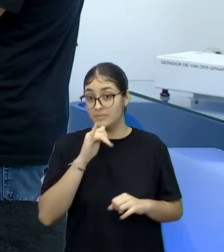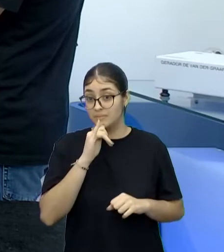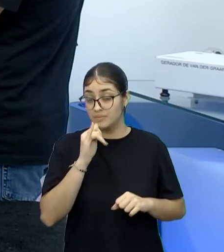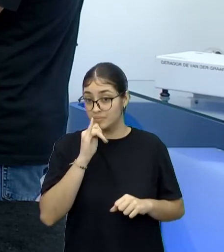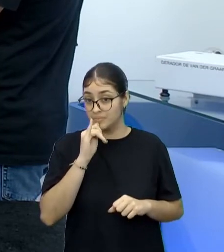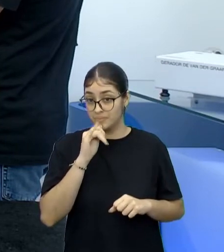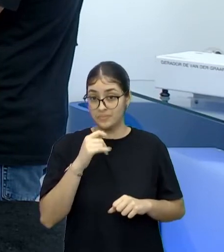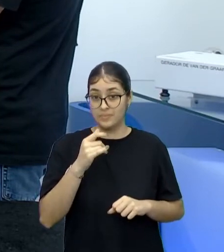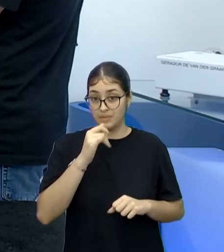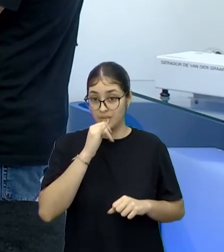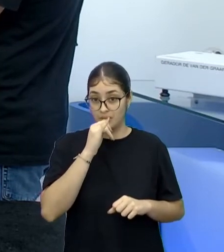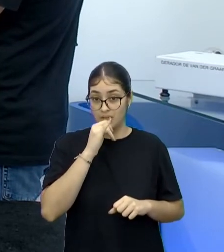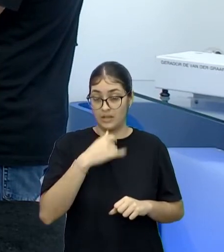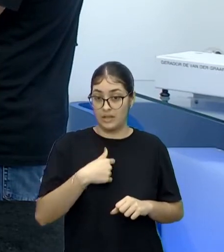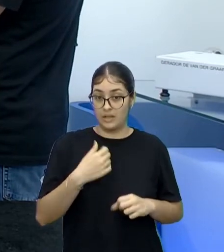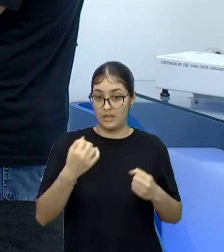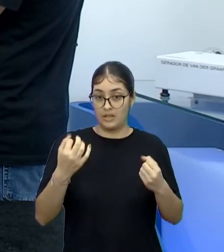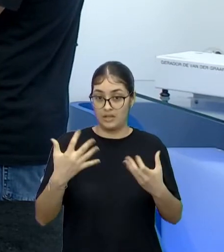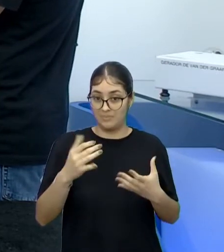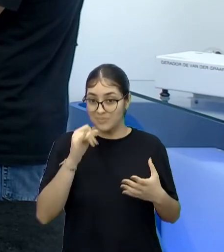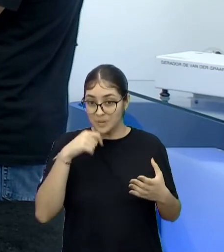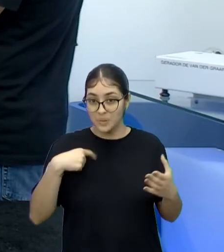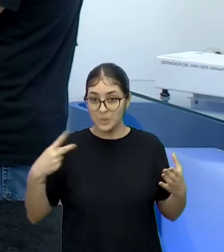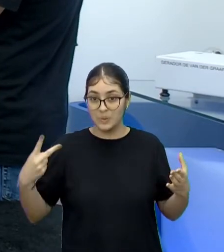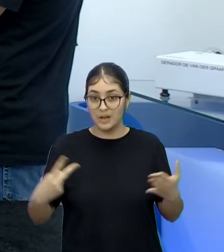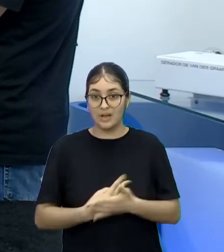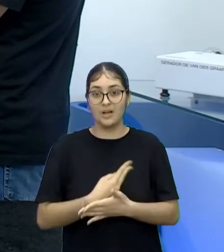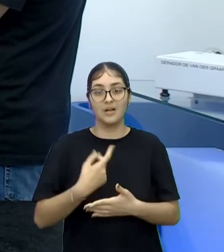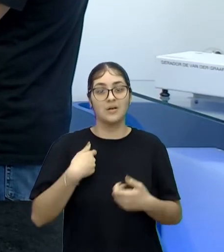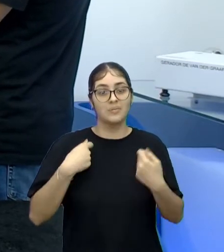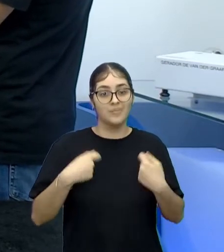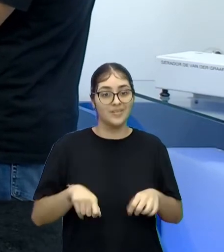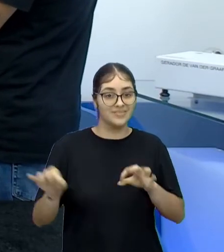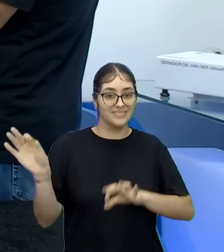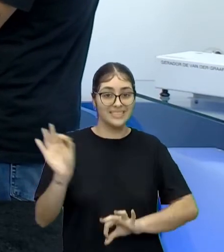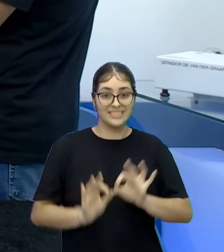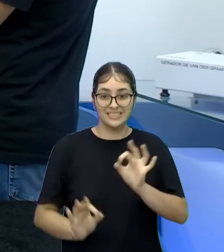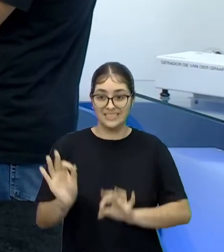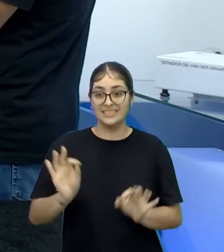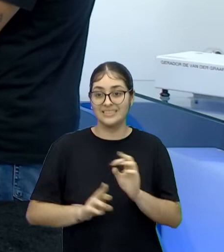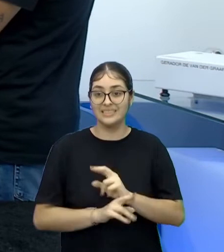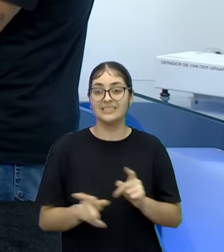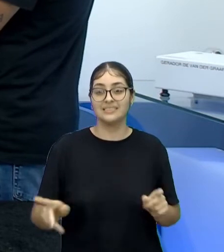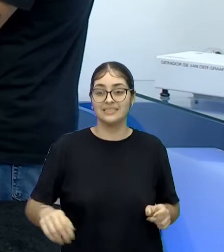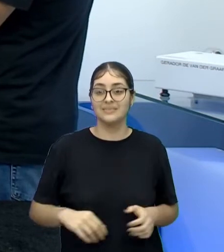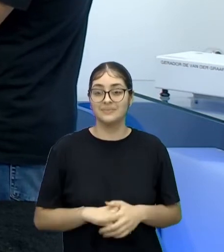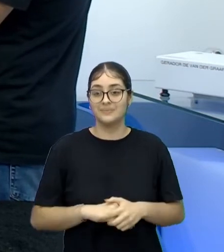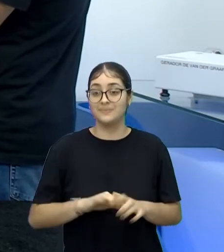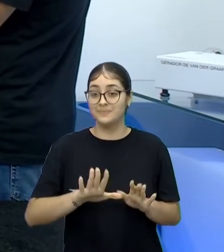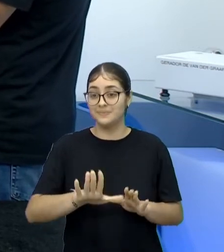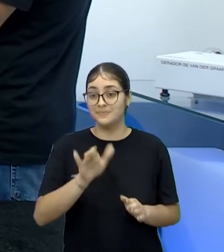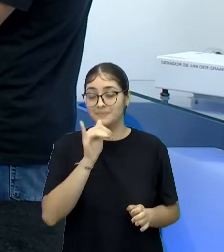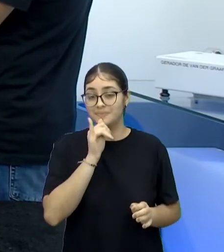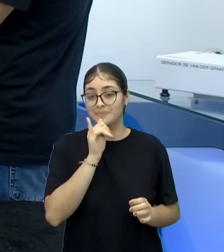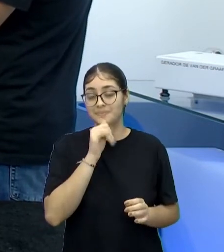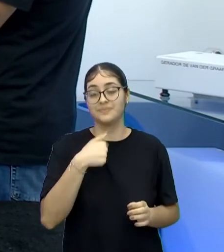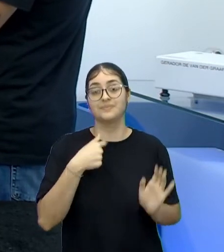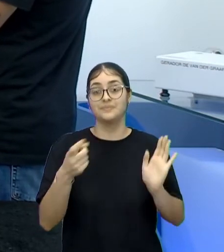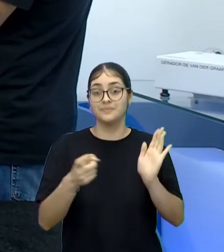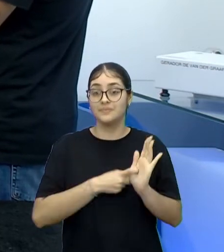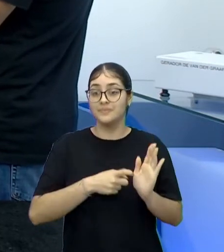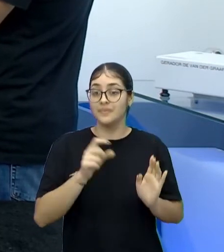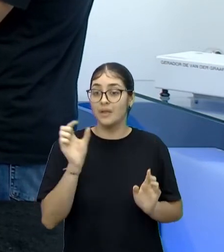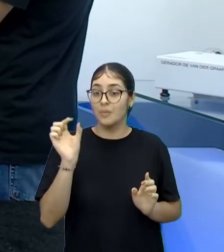exemplo, quando eu falar, se eu errar, né, eu tenho que fazer outra programação. Sim. Né? Daqui um pouco eu vou explicar. Mas, por exemplo, quando eu clicar na